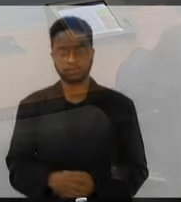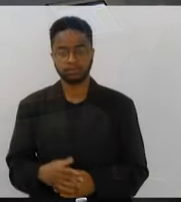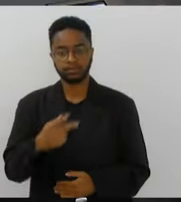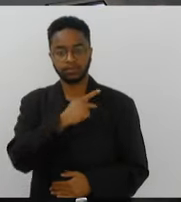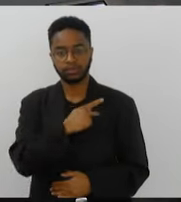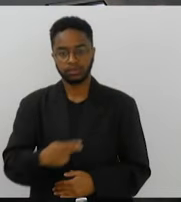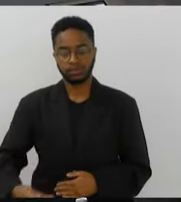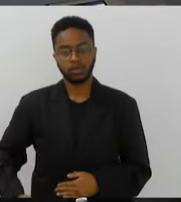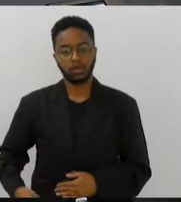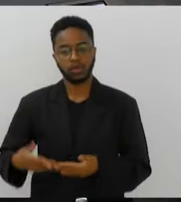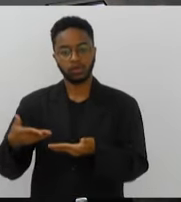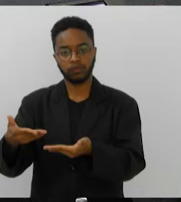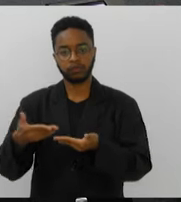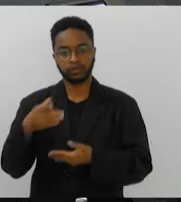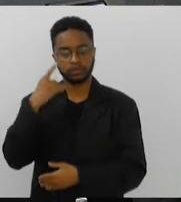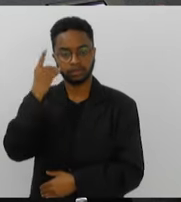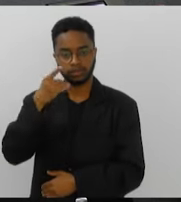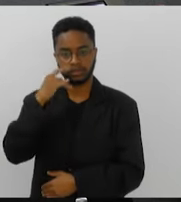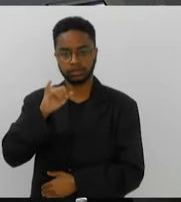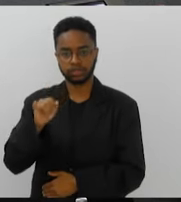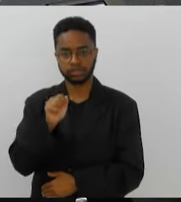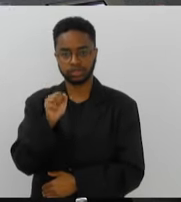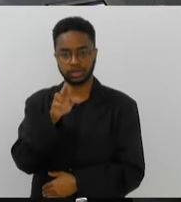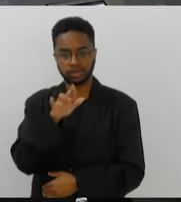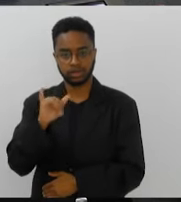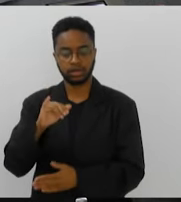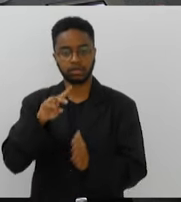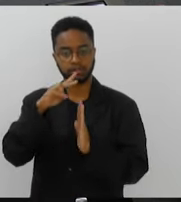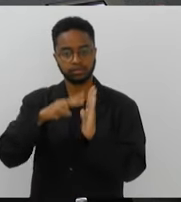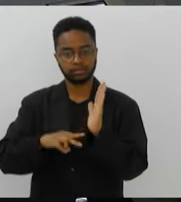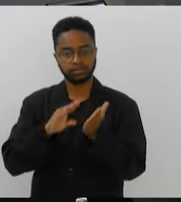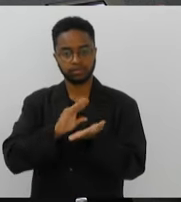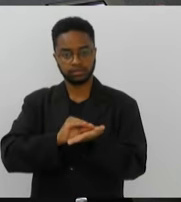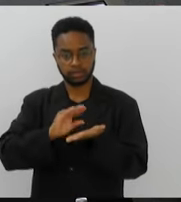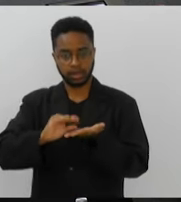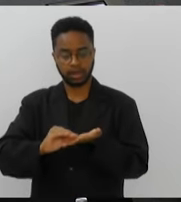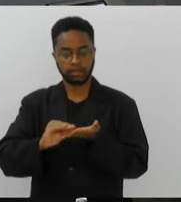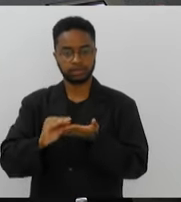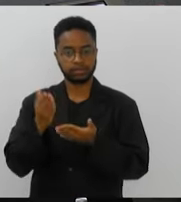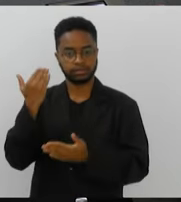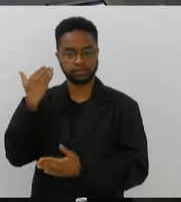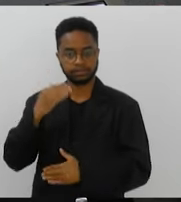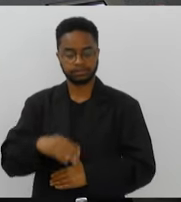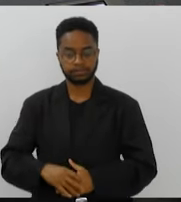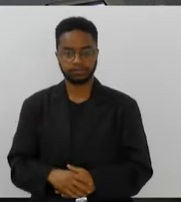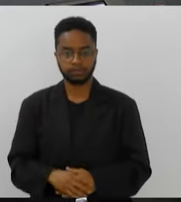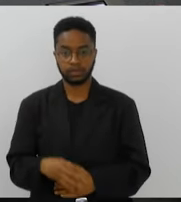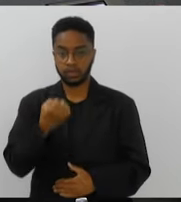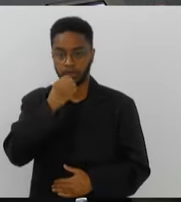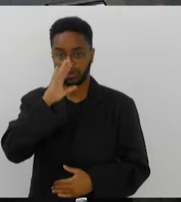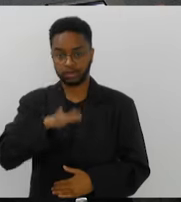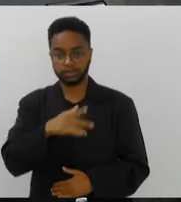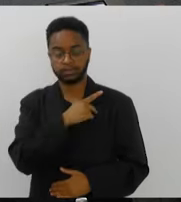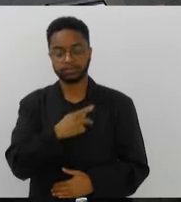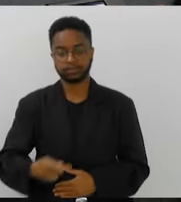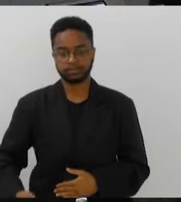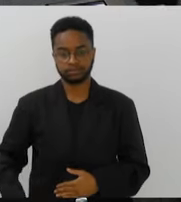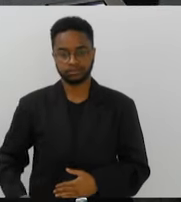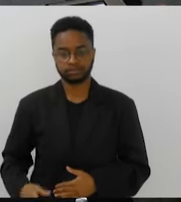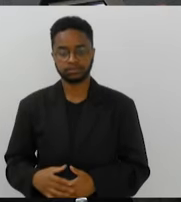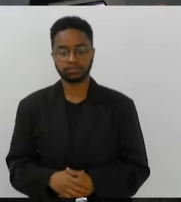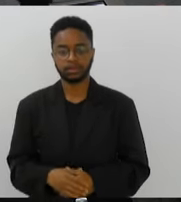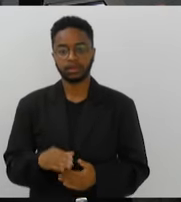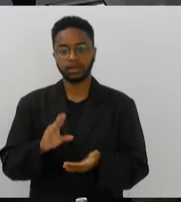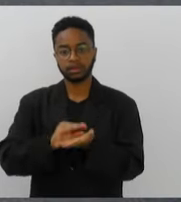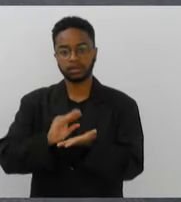presidência convida o nobre deputado Jari para fazer a leitura da sessão da ata anterior. Boa tarde, senhor presidente. A